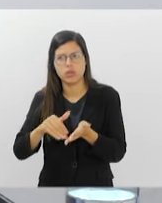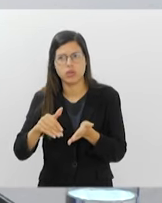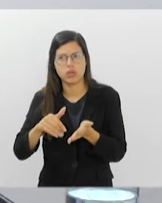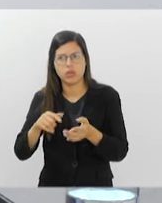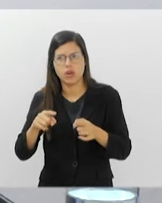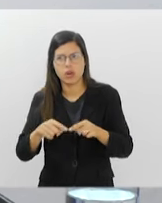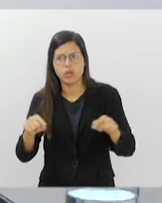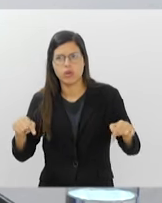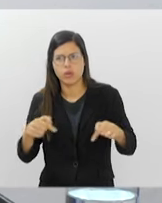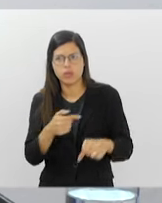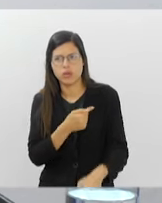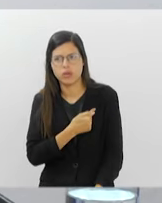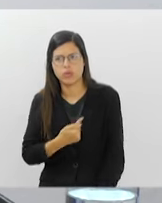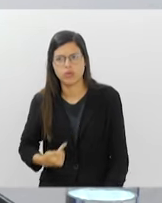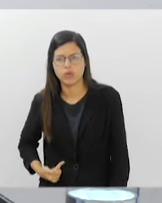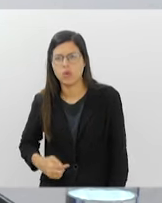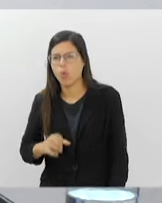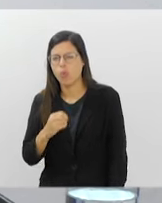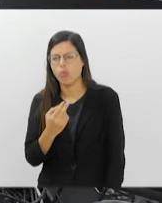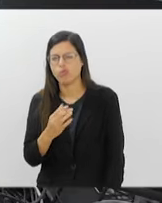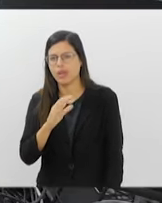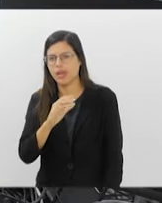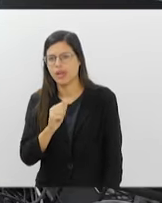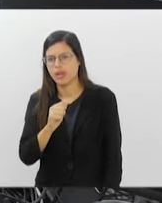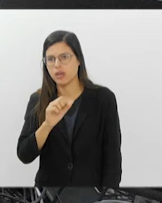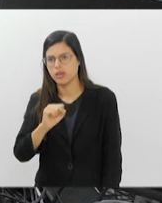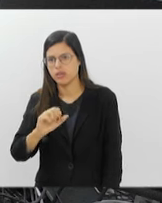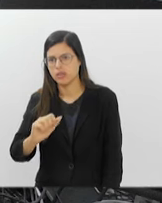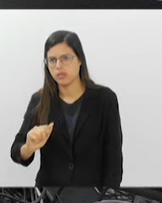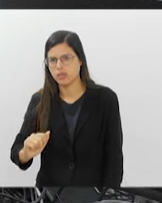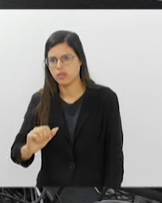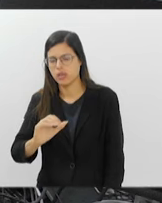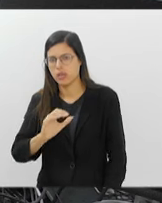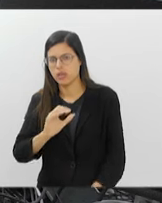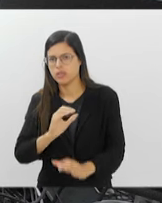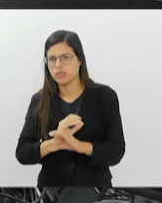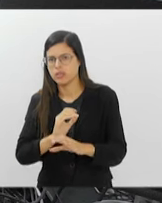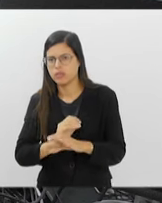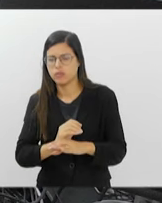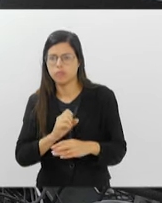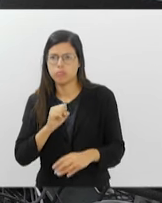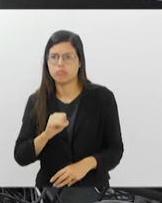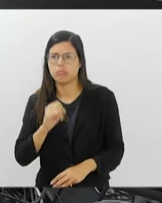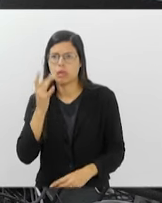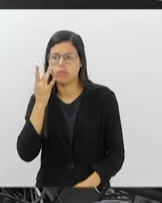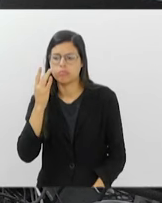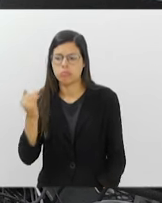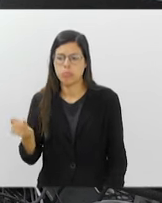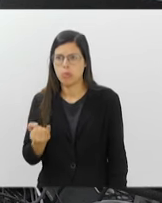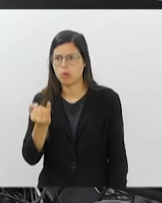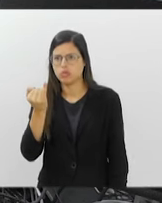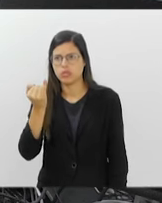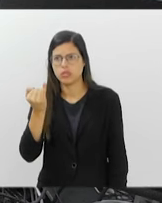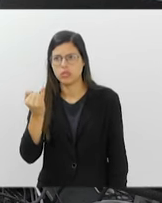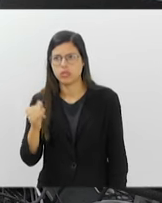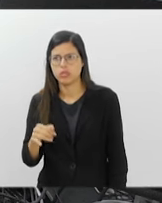gabinete do governador ou da casa civil não sei se vossas excelências acharem que é importante tê-lo aqui na não é só é só trazer É só trazer